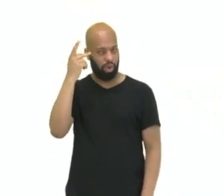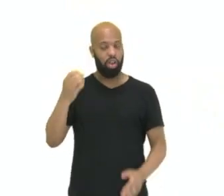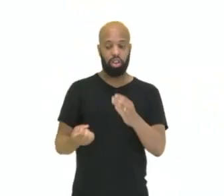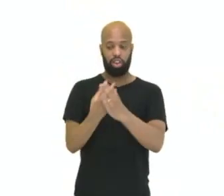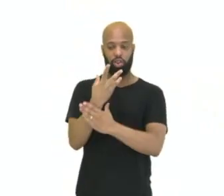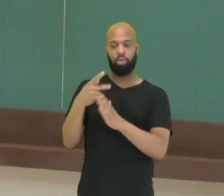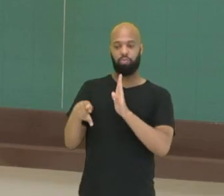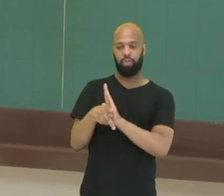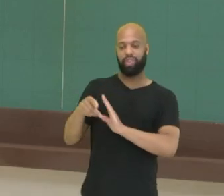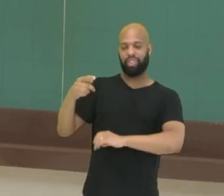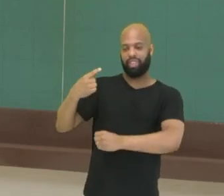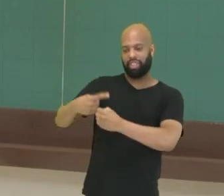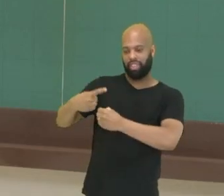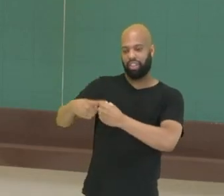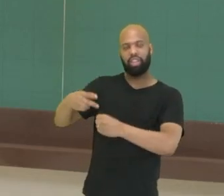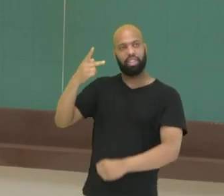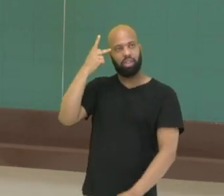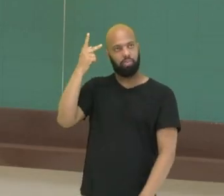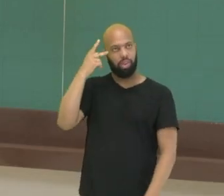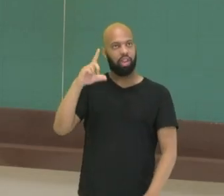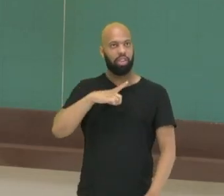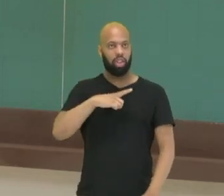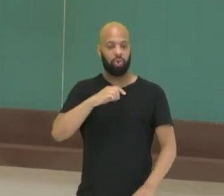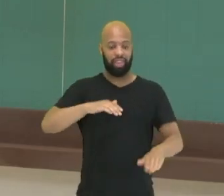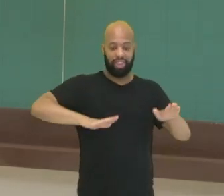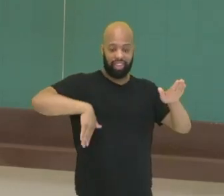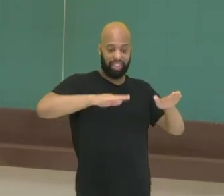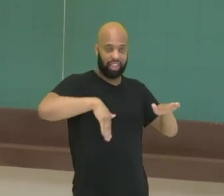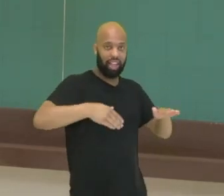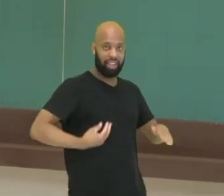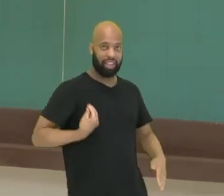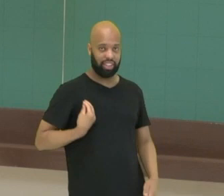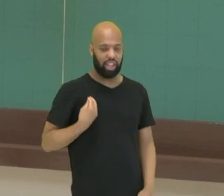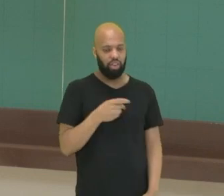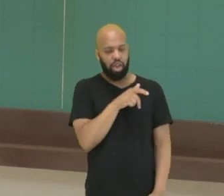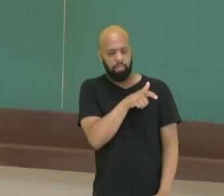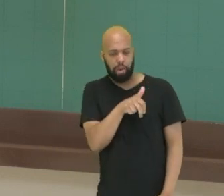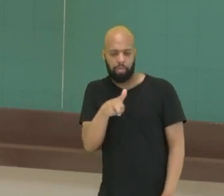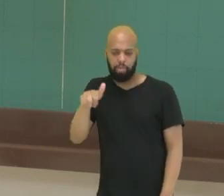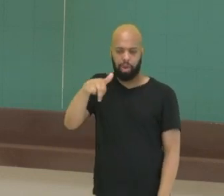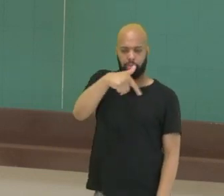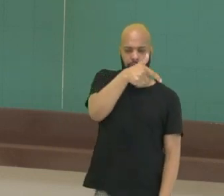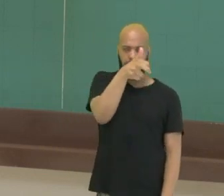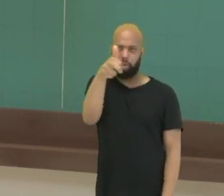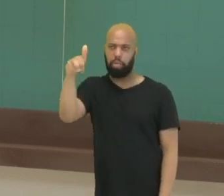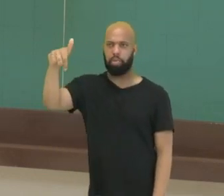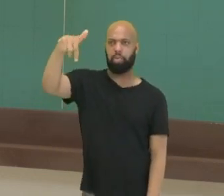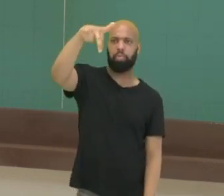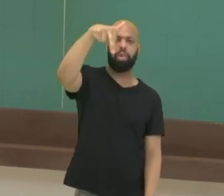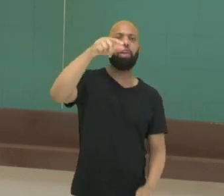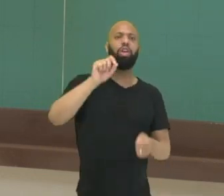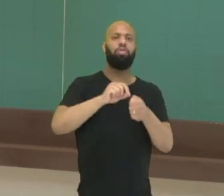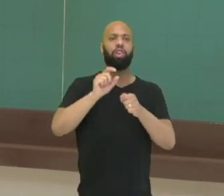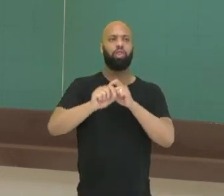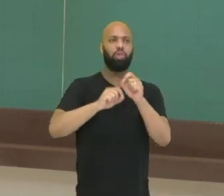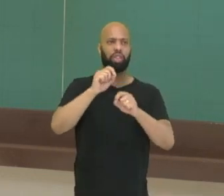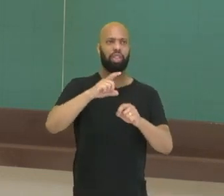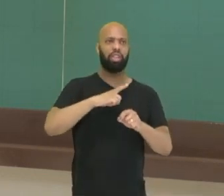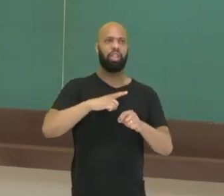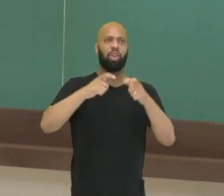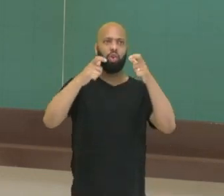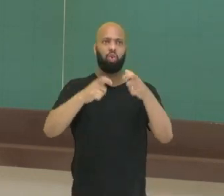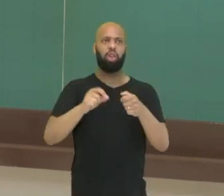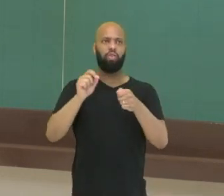interior. Então, eles sobem do litoral, os padres, e vão construir um barracão ali para trabalhar a catequização dos